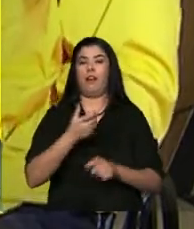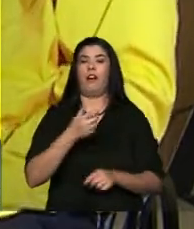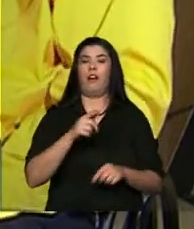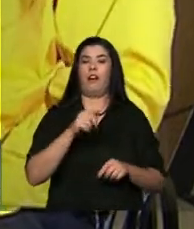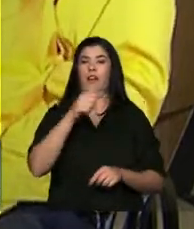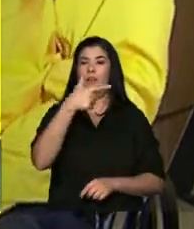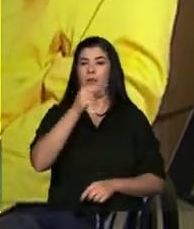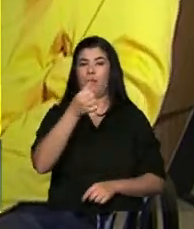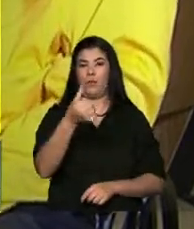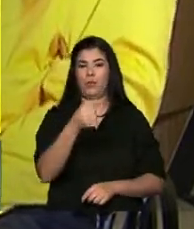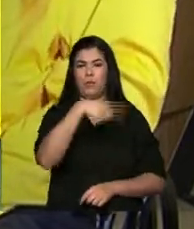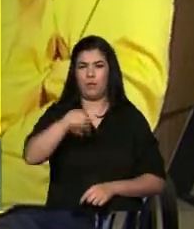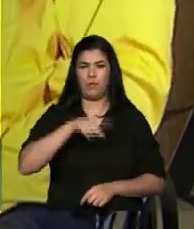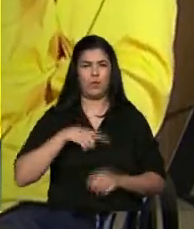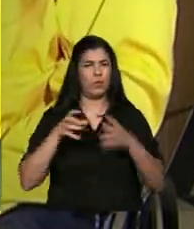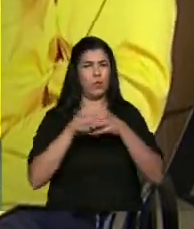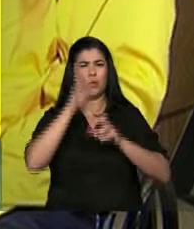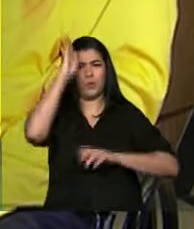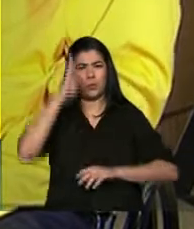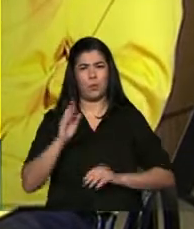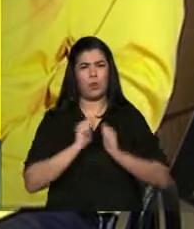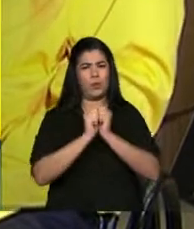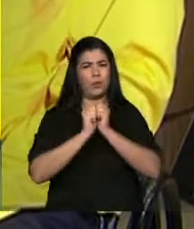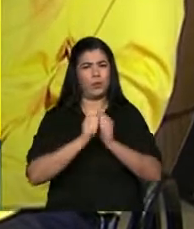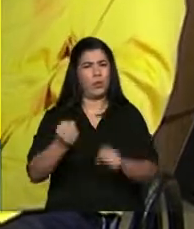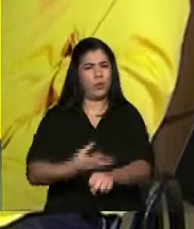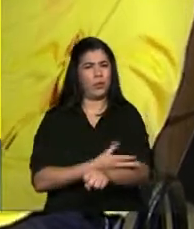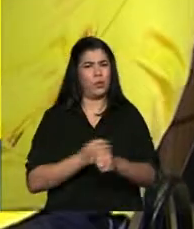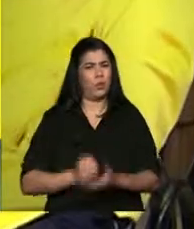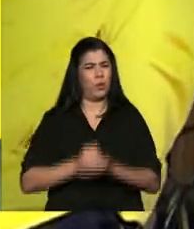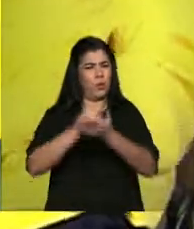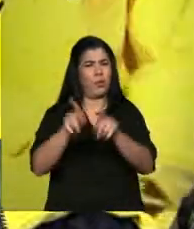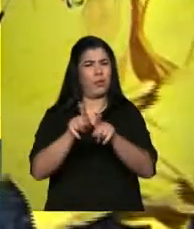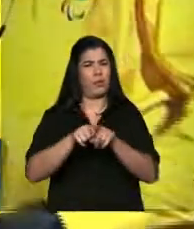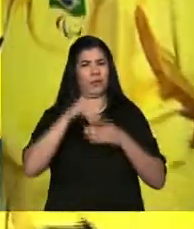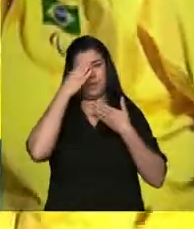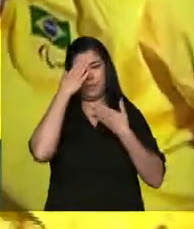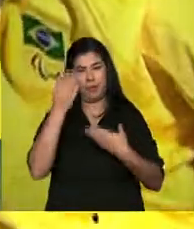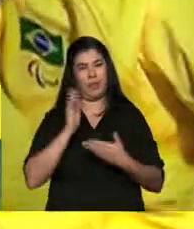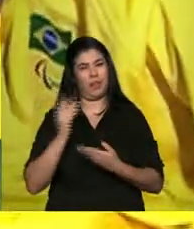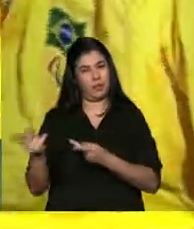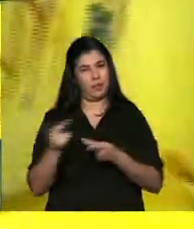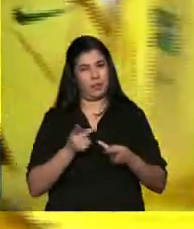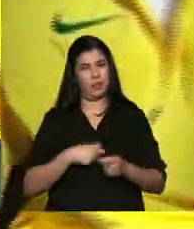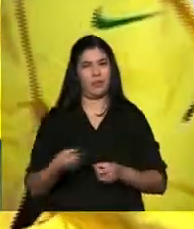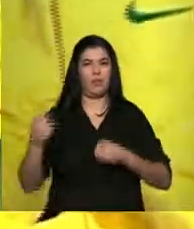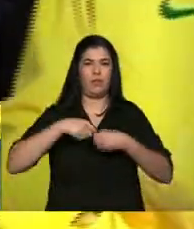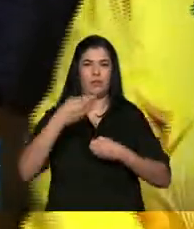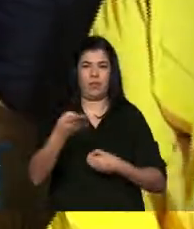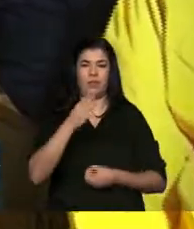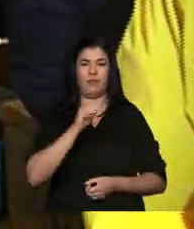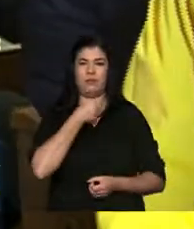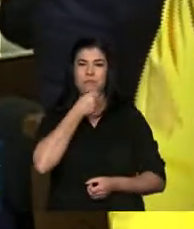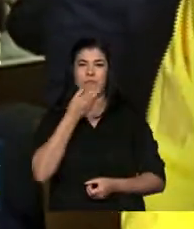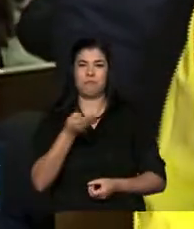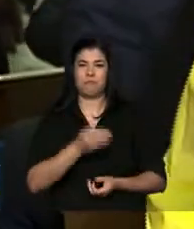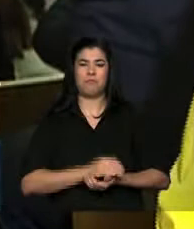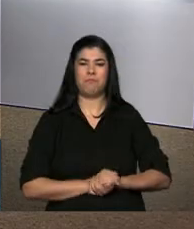um dos brasileiros para estar torcendo pela gente lá. Está feito o convite, obrigada. Daniele, voltamos com você no estúdio.